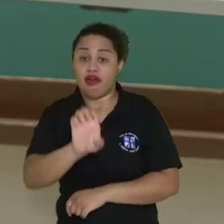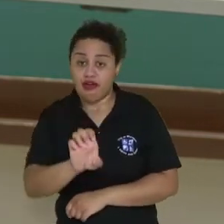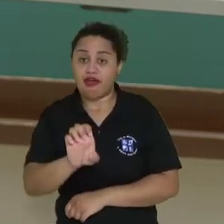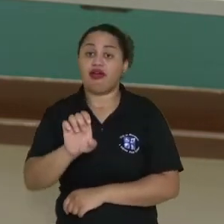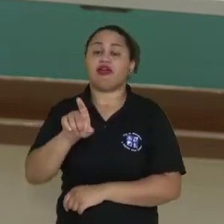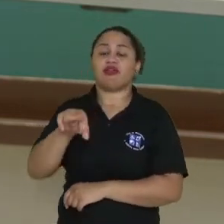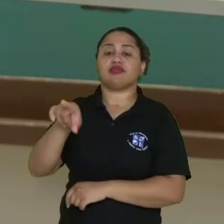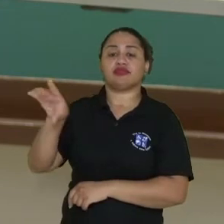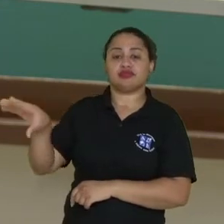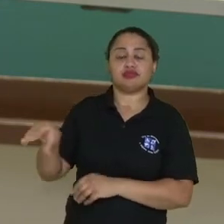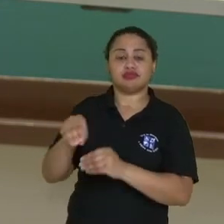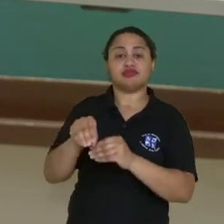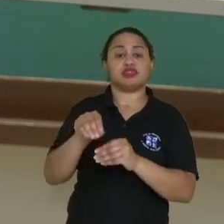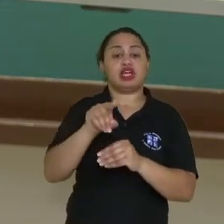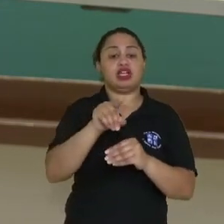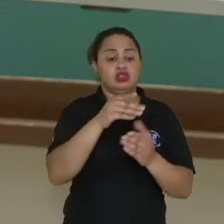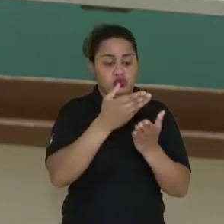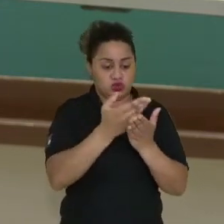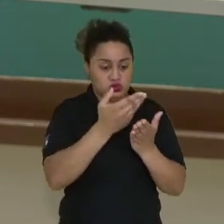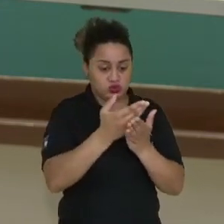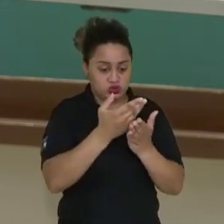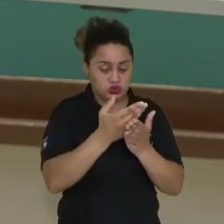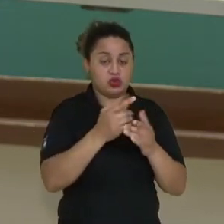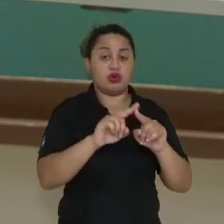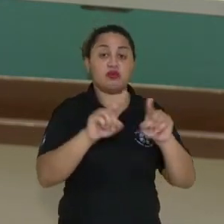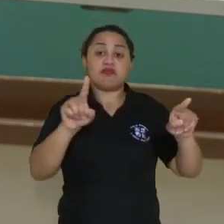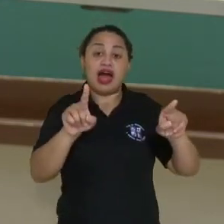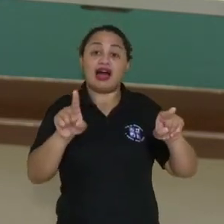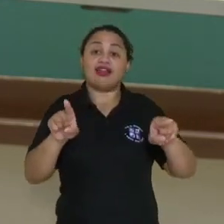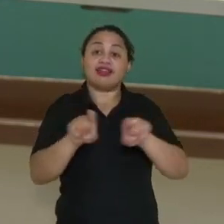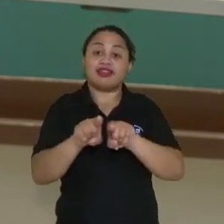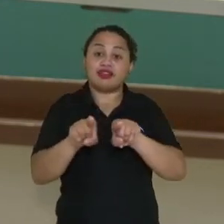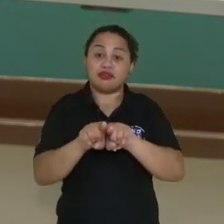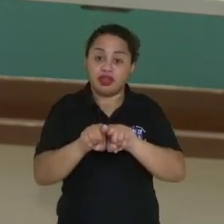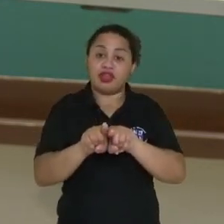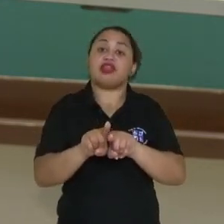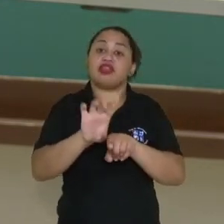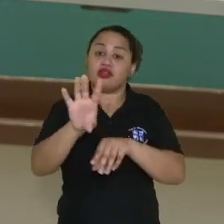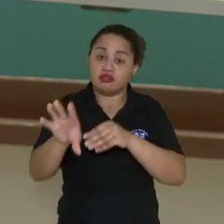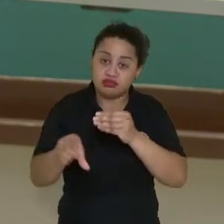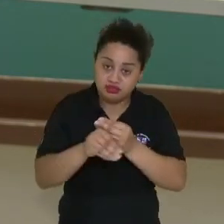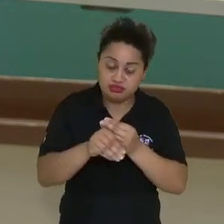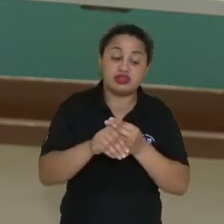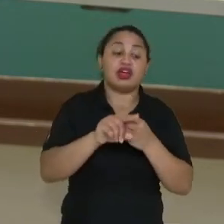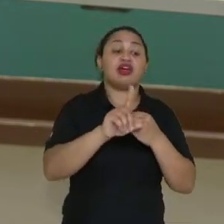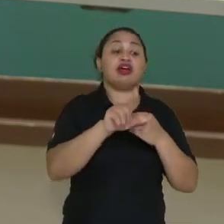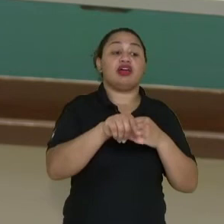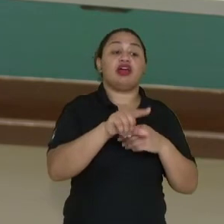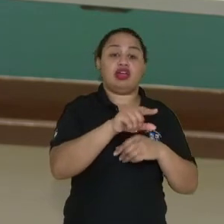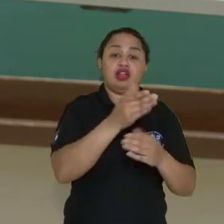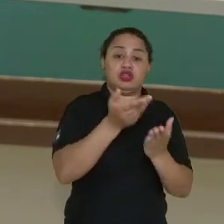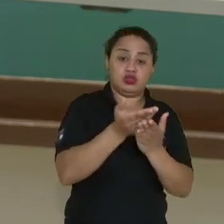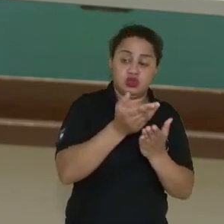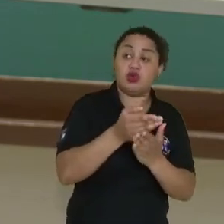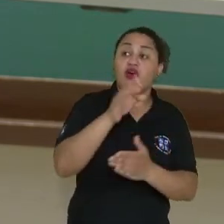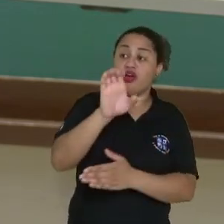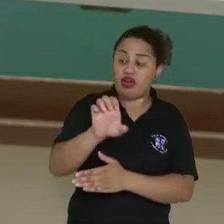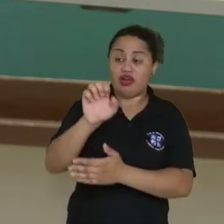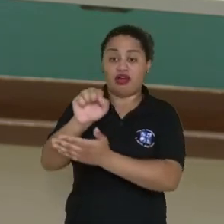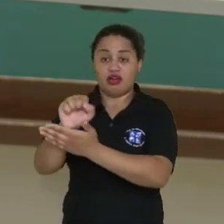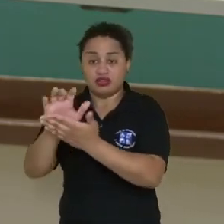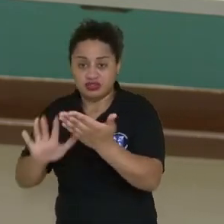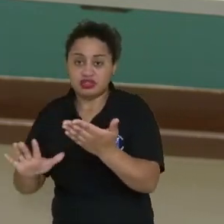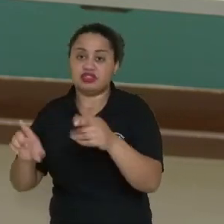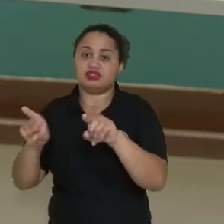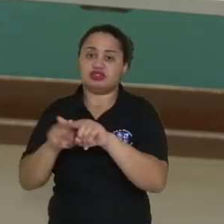mas também fez os exercícios, né? Esse mas também, ideia de adição. Ele estudou e fez os exercícios. O e está